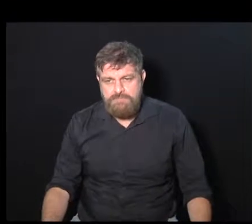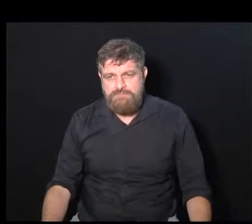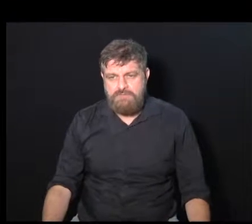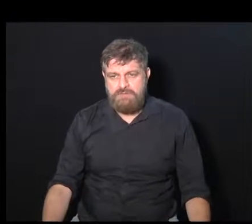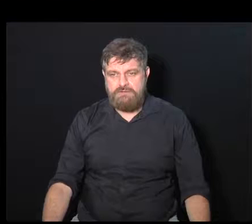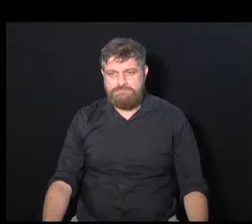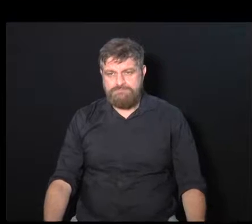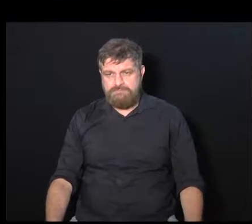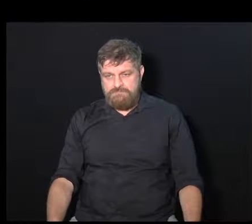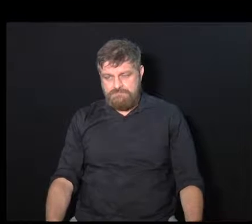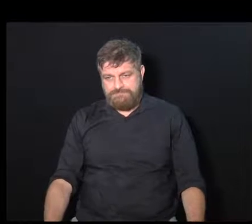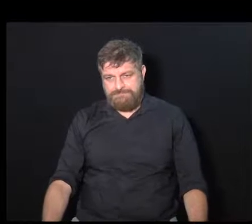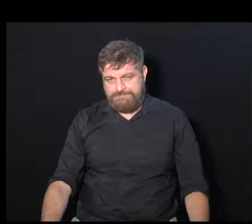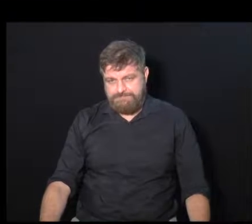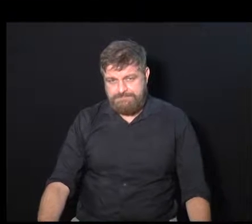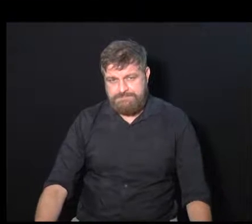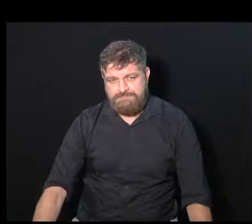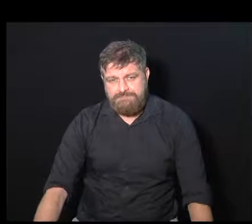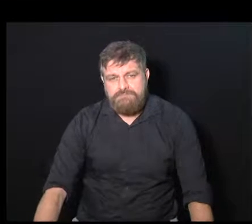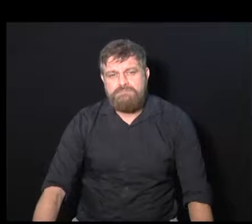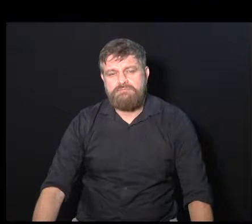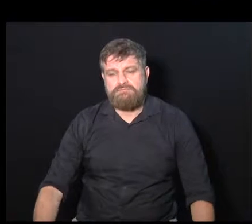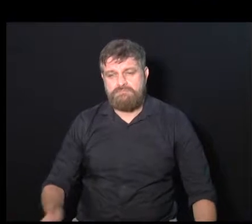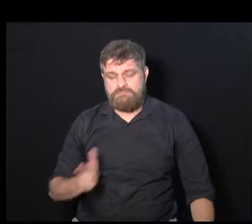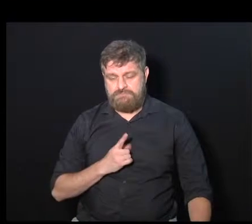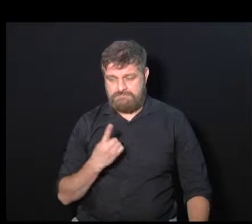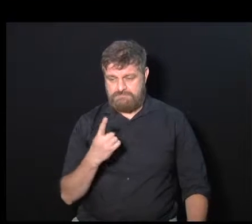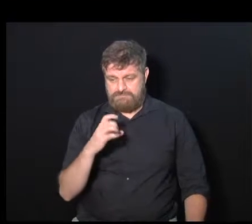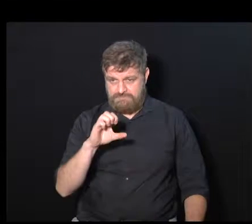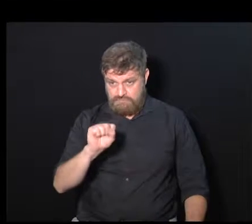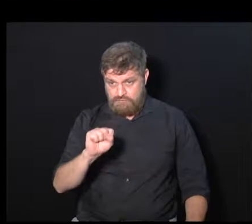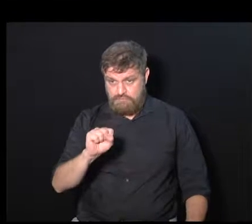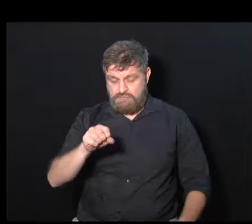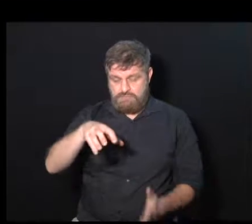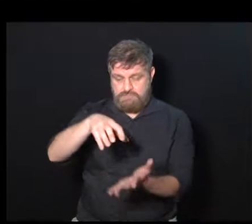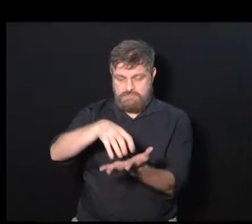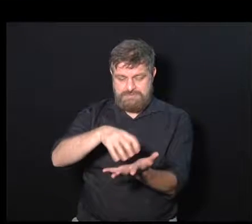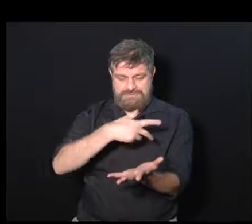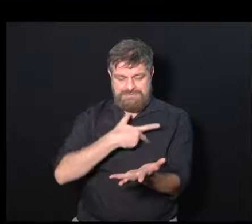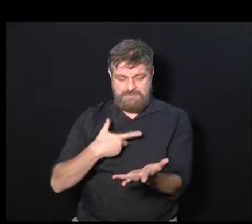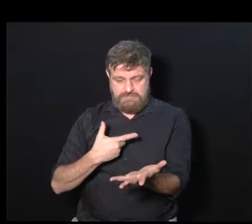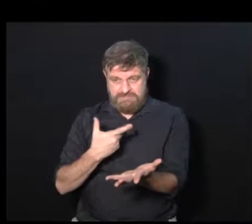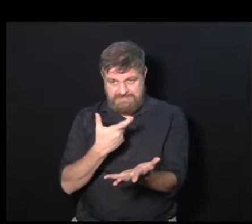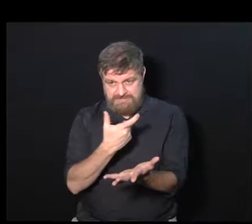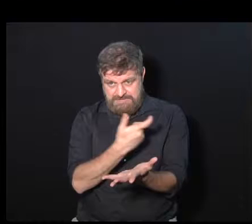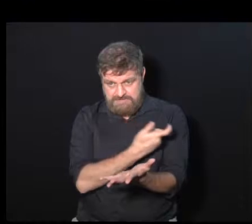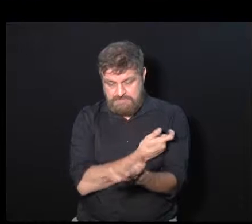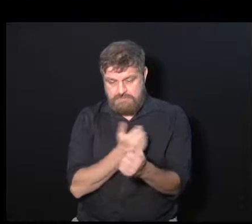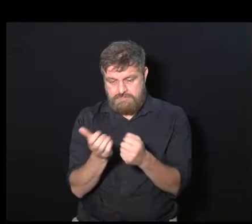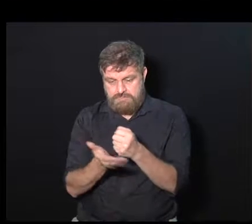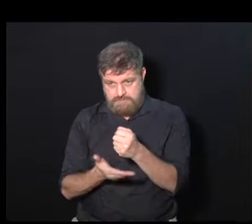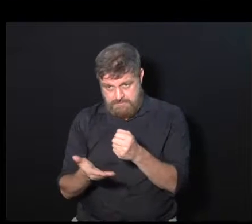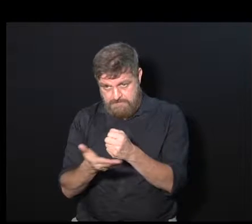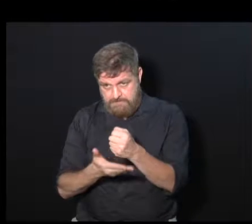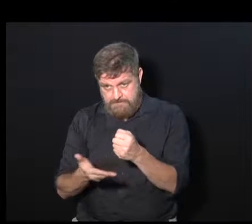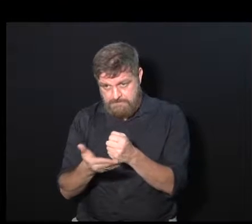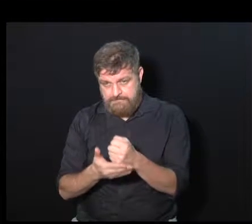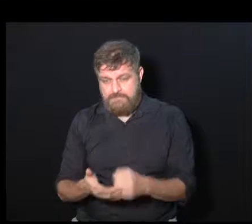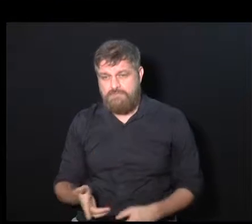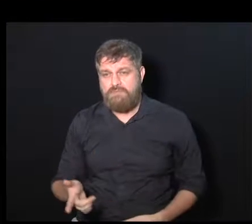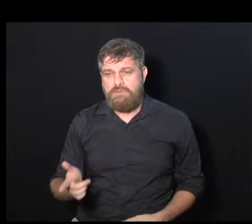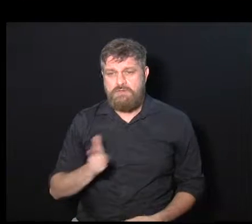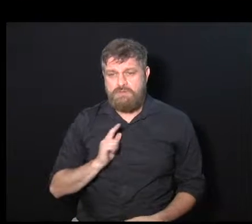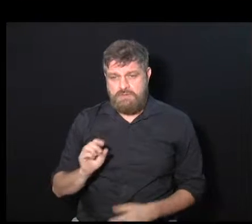Então, essas foram as 18 unidades básicas de saúde que